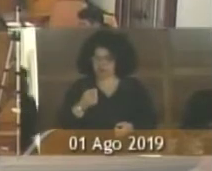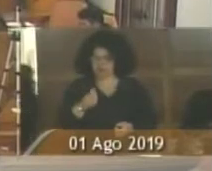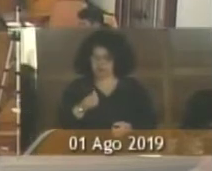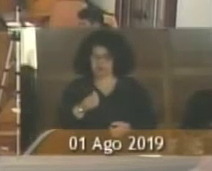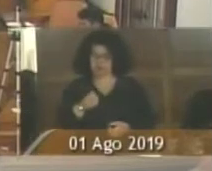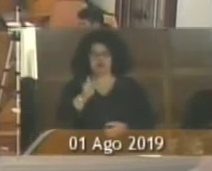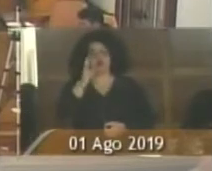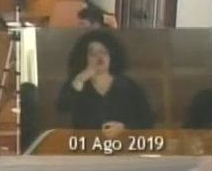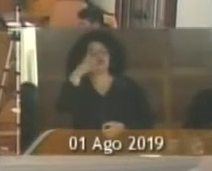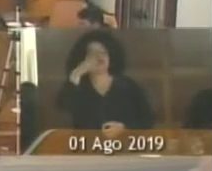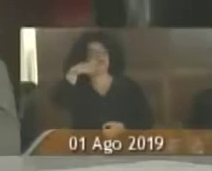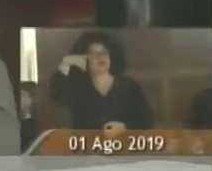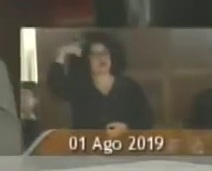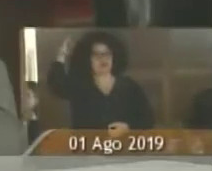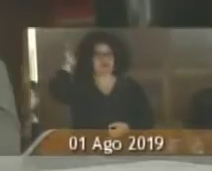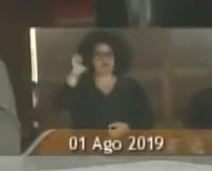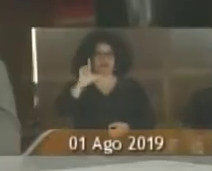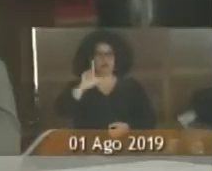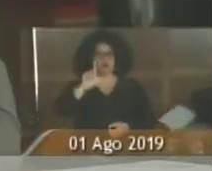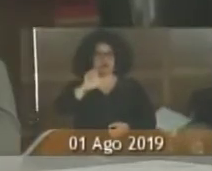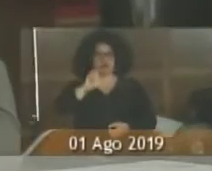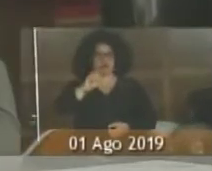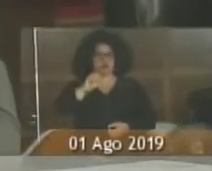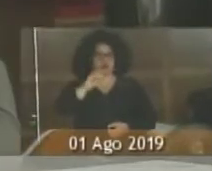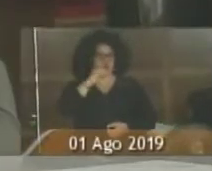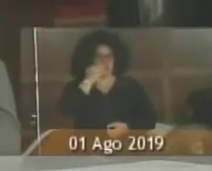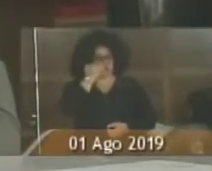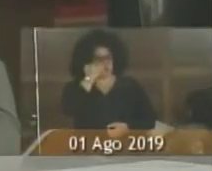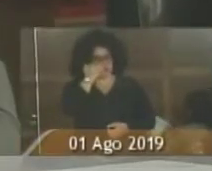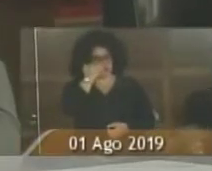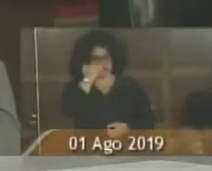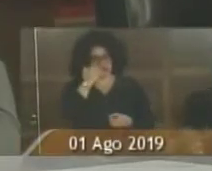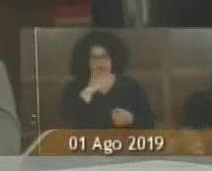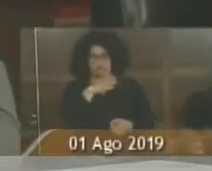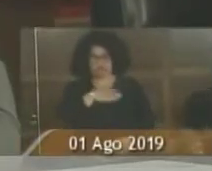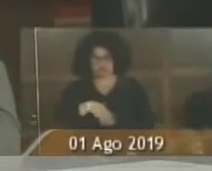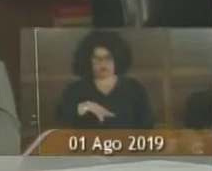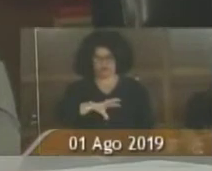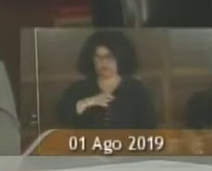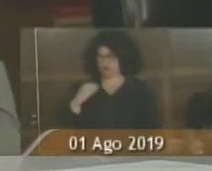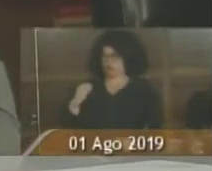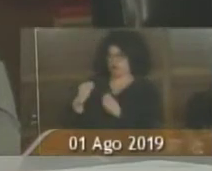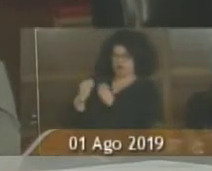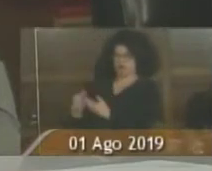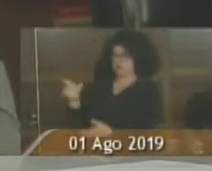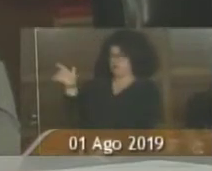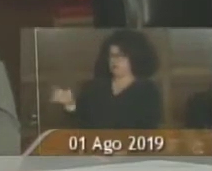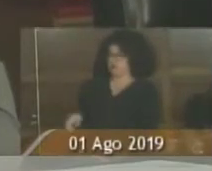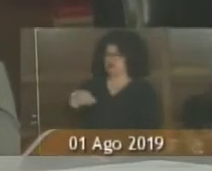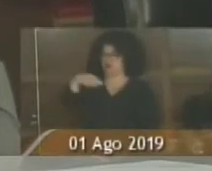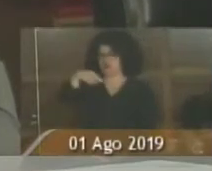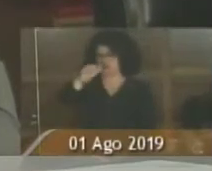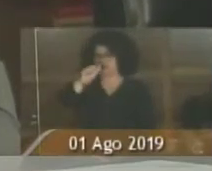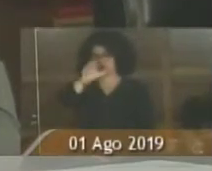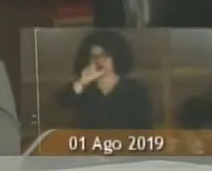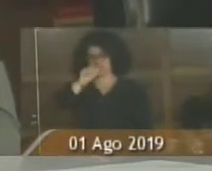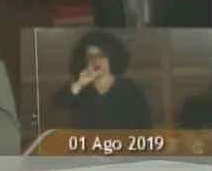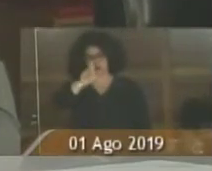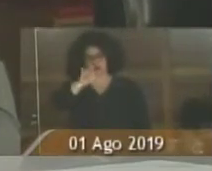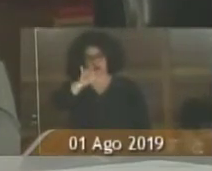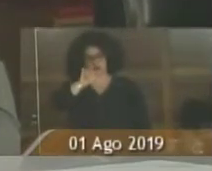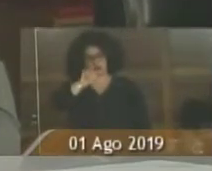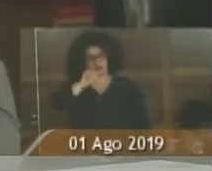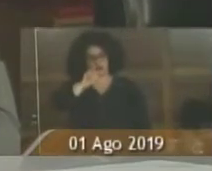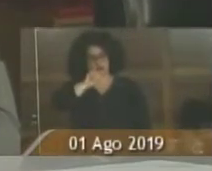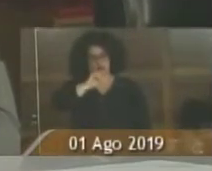Matérias do vereador Léo Marmoraria. Projeto de decreto legislativo número 024, concedendo a medalha de mérito João Arquimedes da Silva ao senhor Macário Júnior